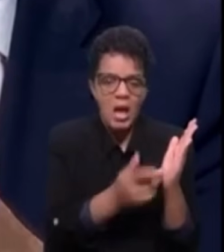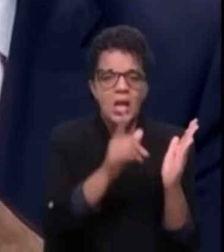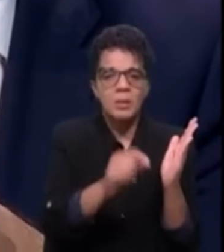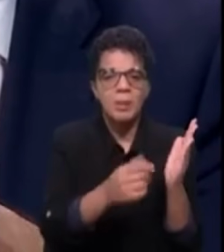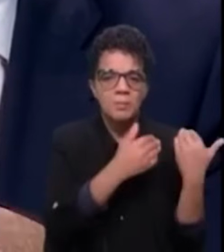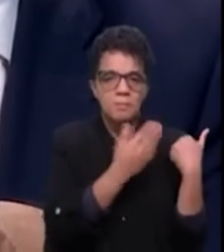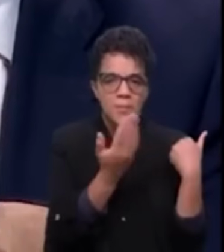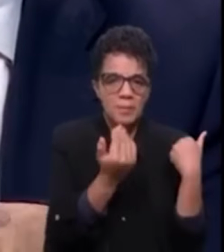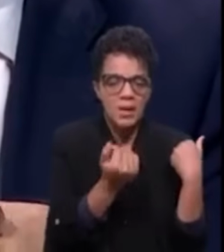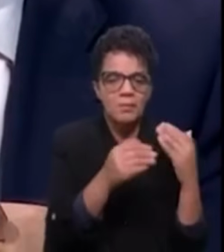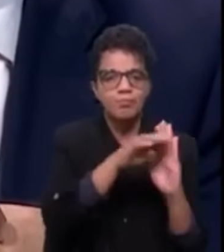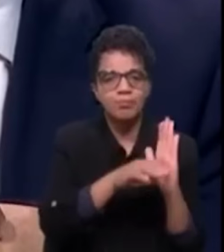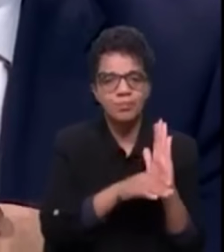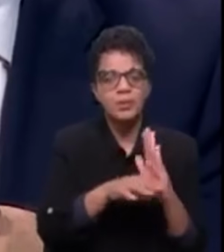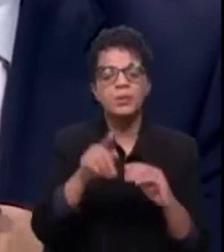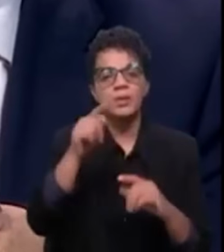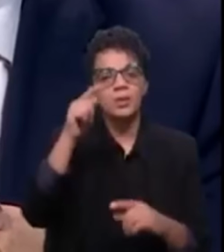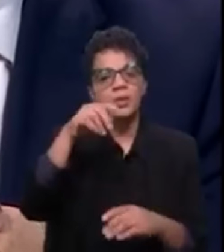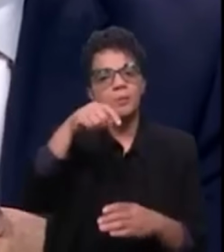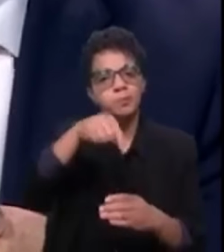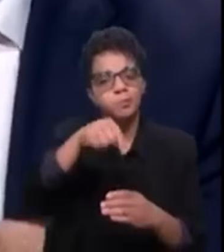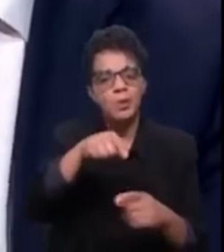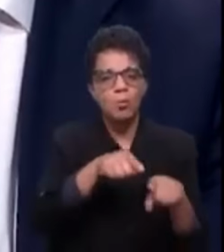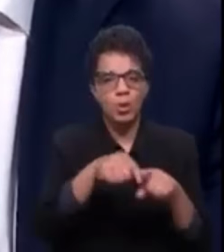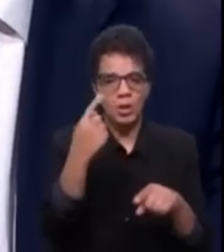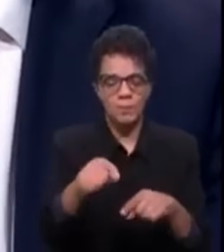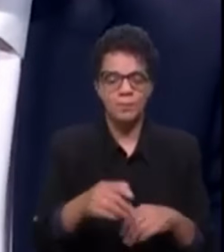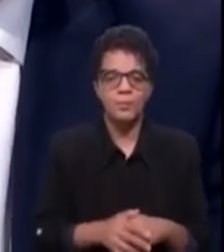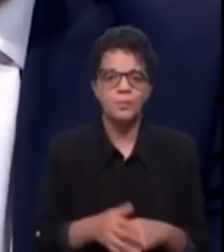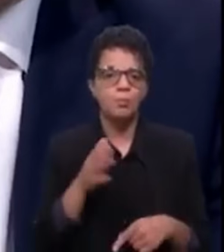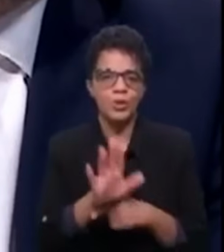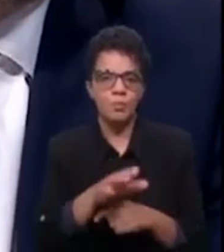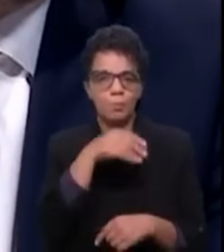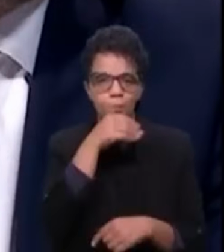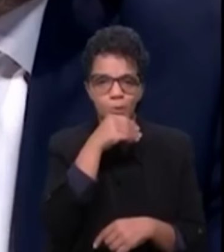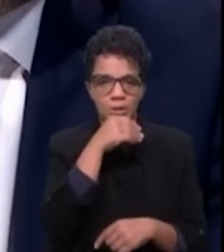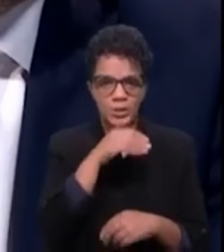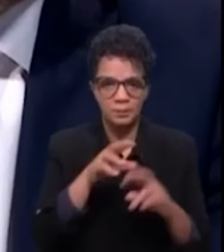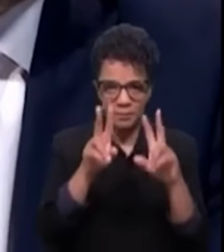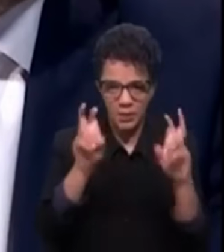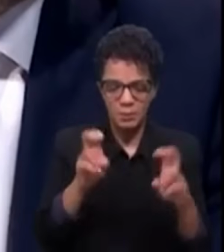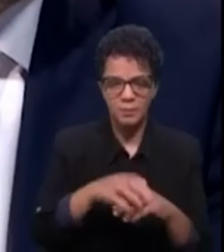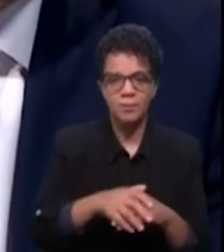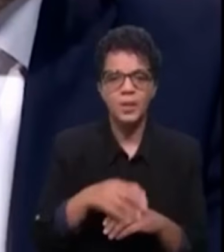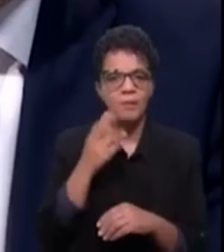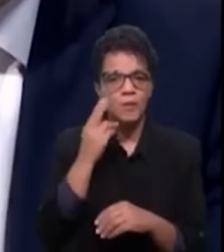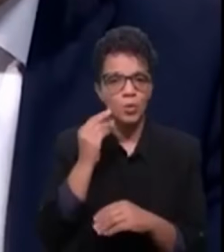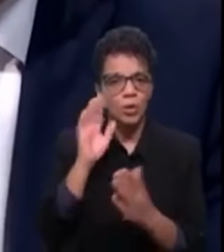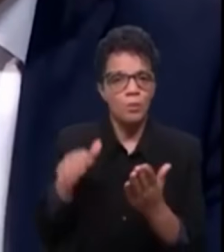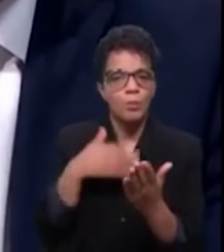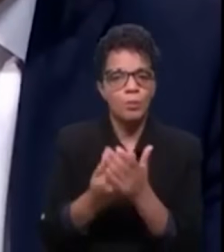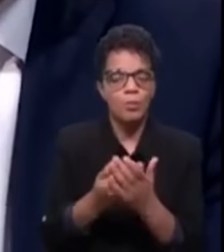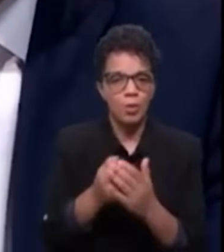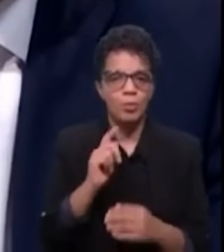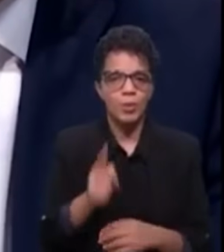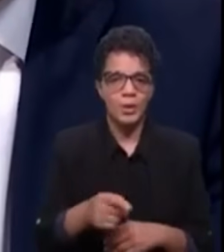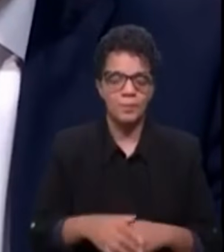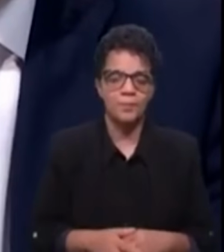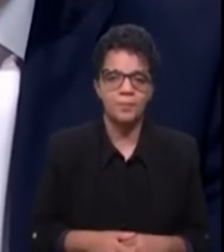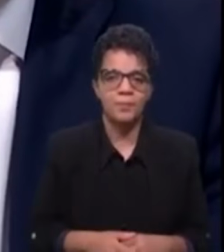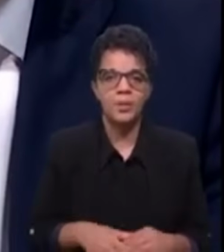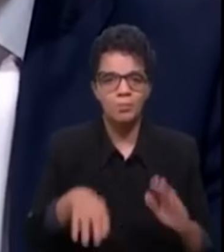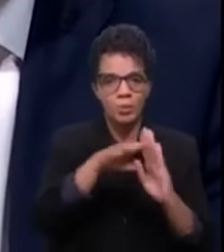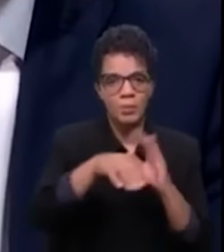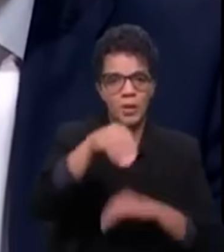irresponsabilidade programática que tem conteúdo político no caso das forças de segurança o André Ventura propõe no seu programa eleitoral a possibilidade a